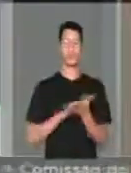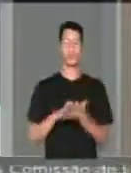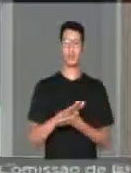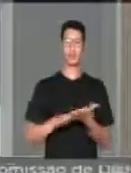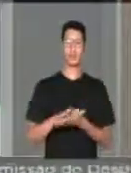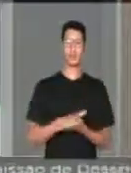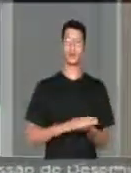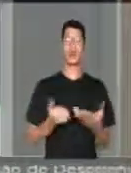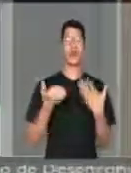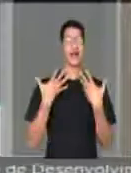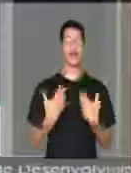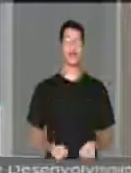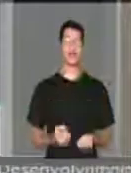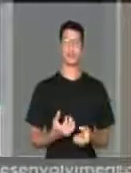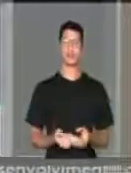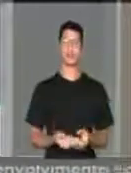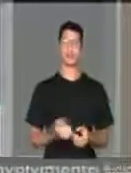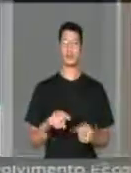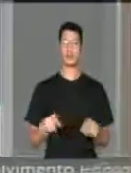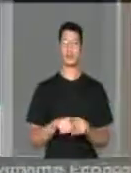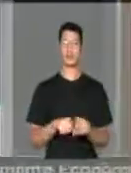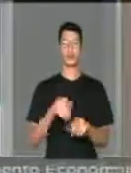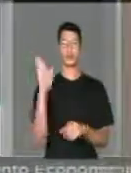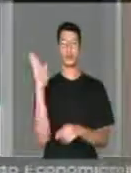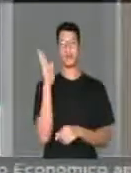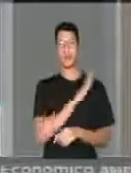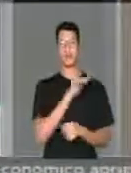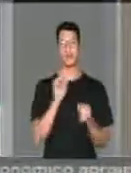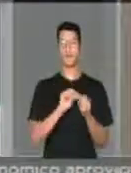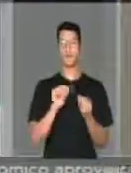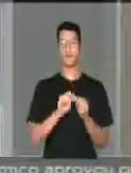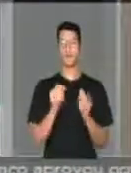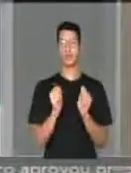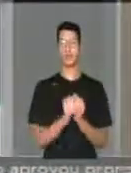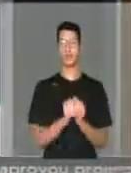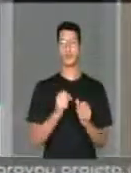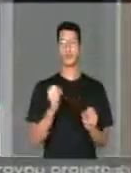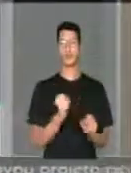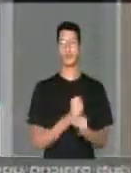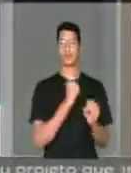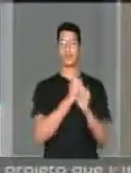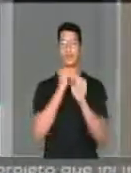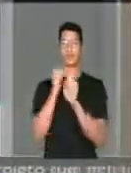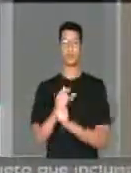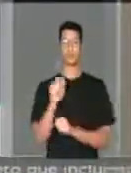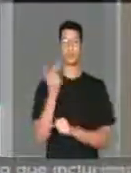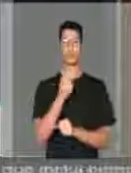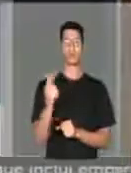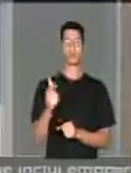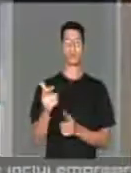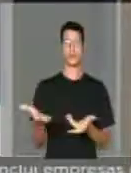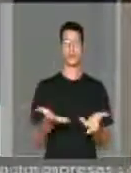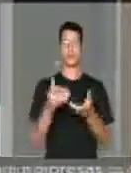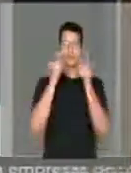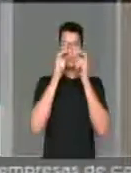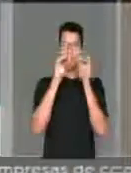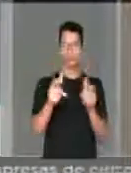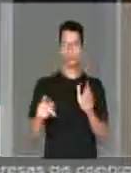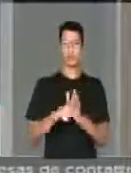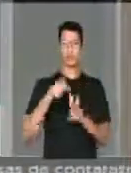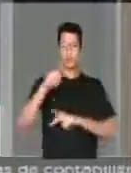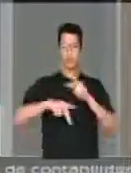nenhuma, aceitar, além da crueldade feita com essas reformas que não atende o interesse